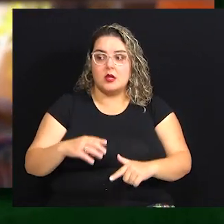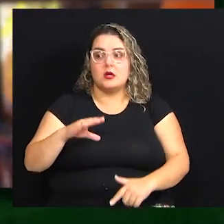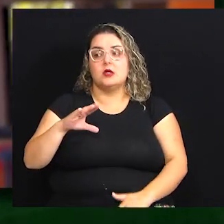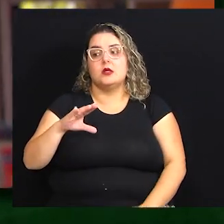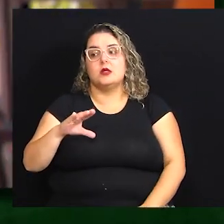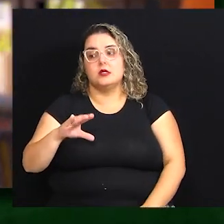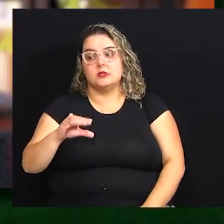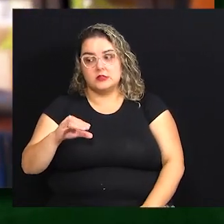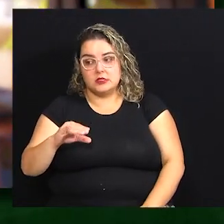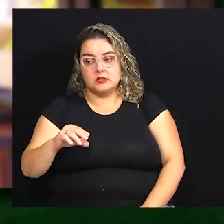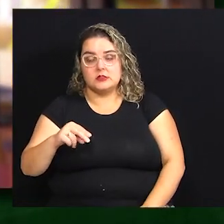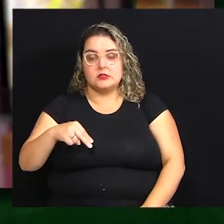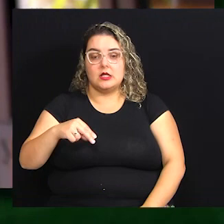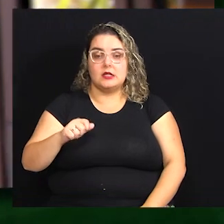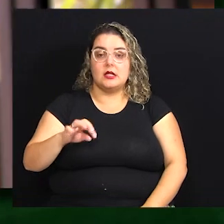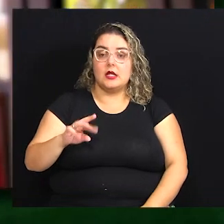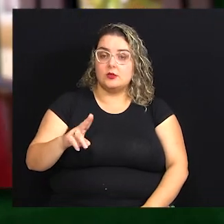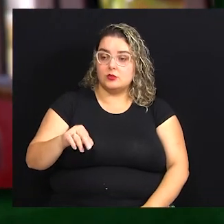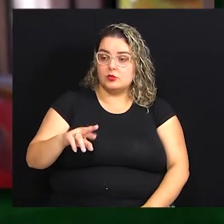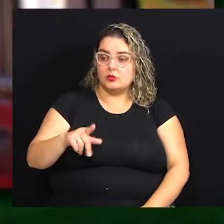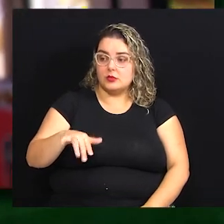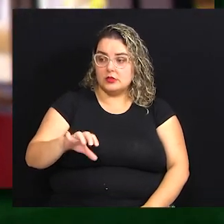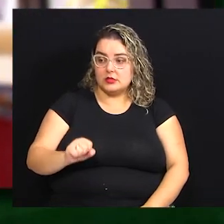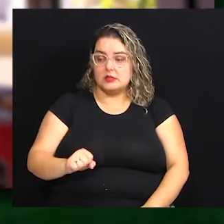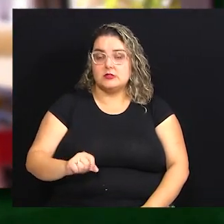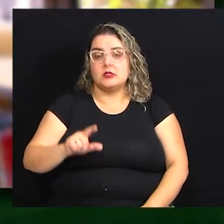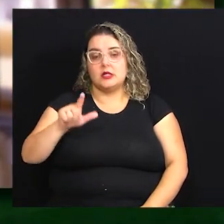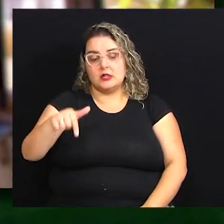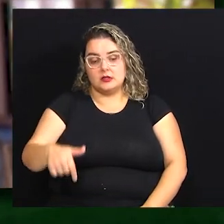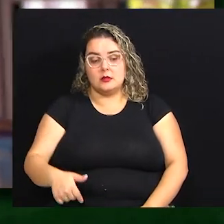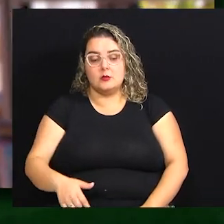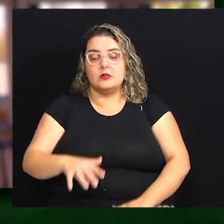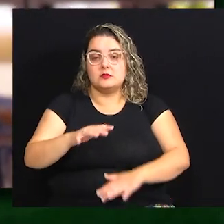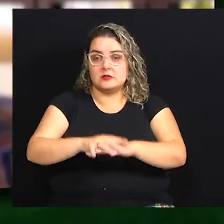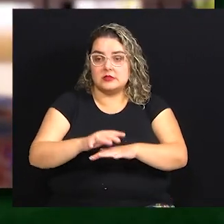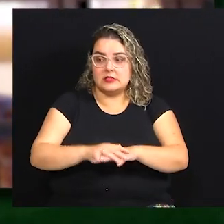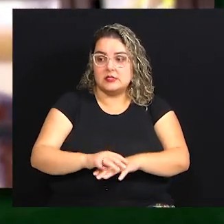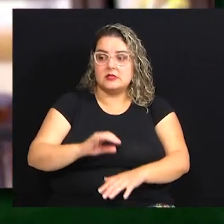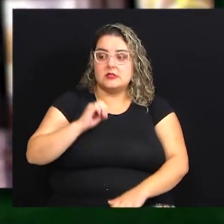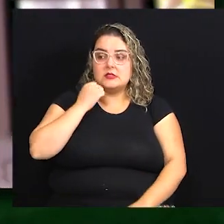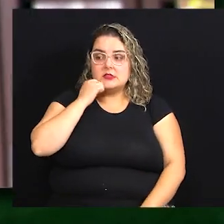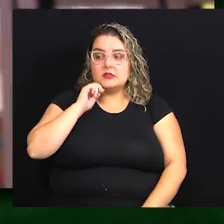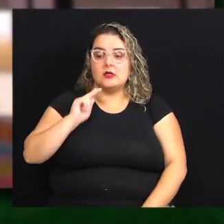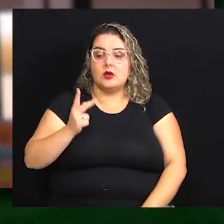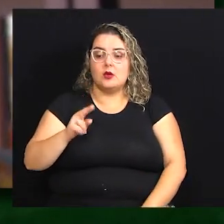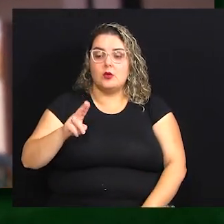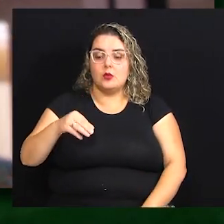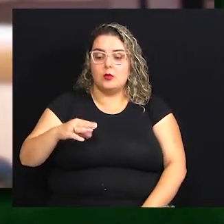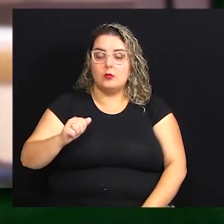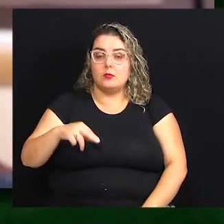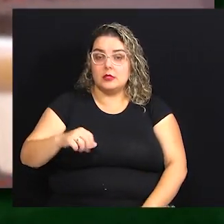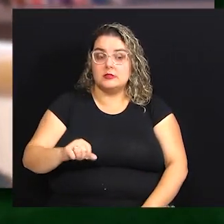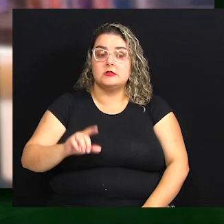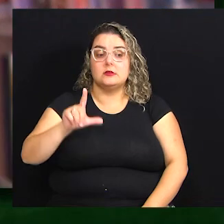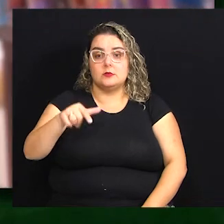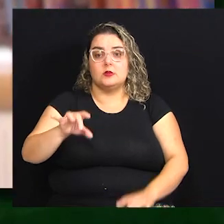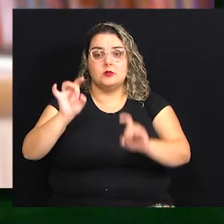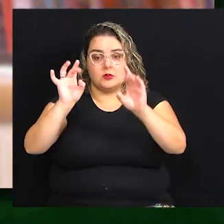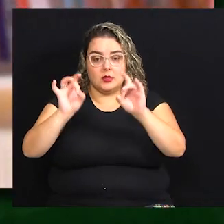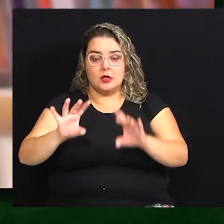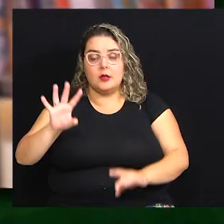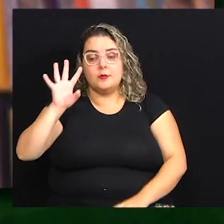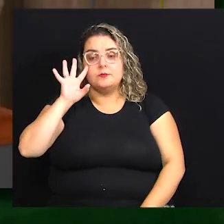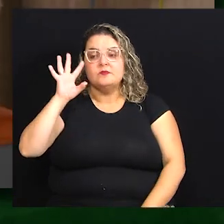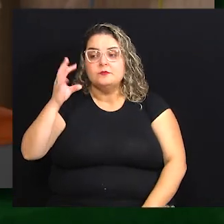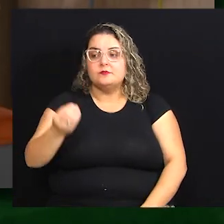ciências da natureza. E no segundo dia, que é a prova de matemática, ciências humanas, e depois as provas específicas por área de